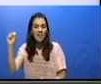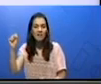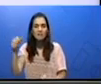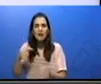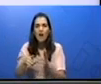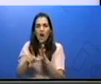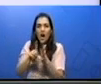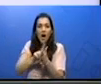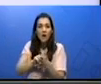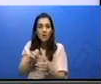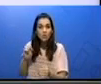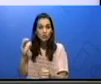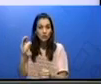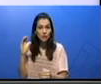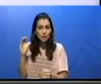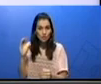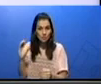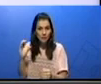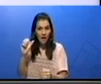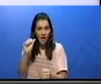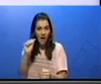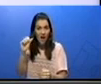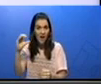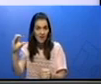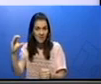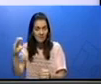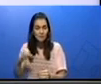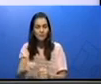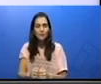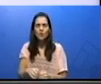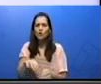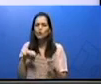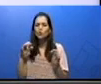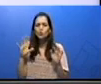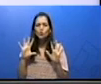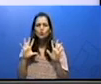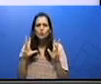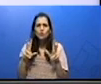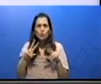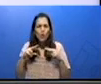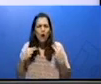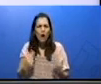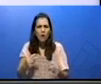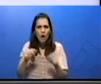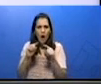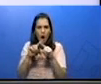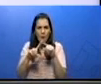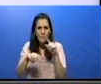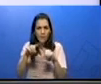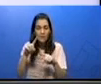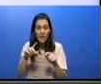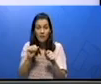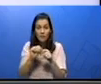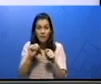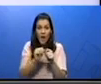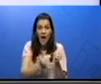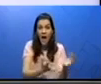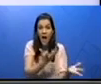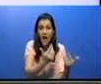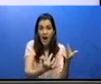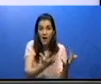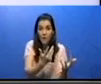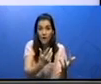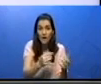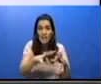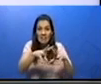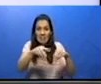a.C., propôs que toda a matéria seria formada por 4 elementos: água, terra, fogo e